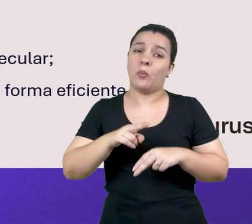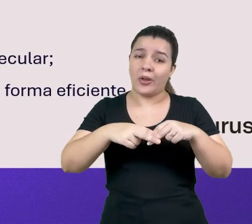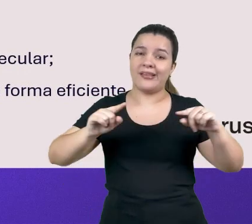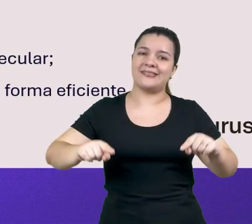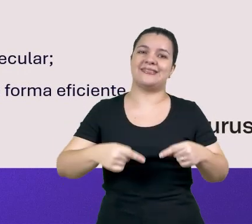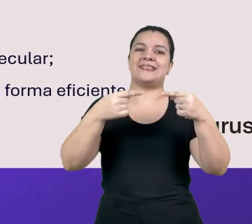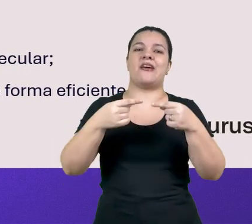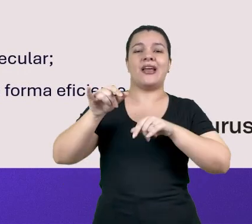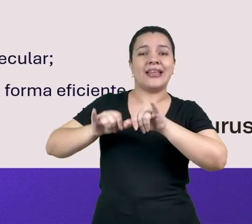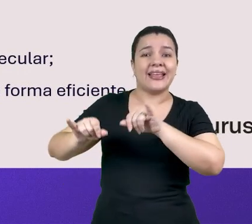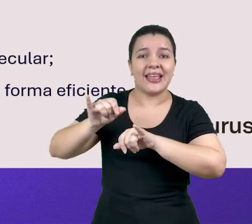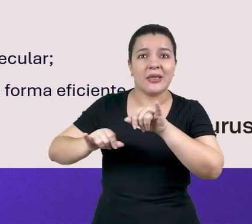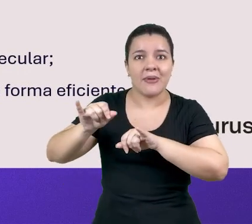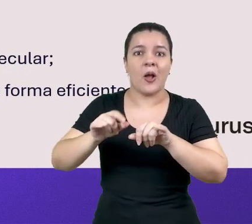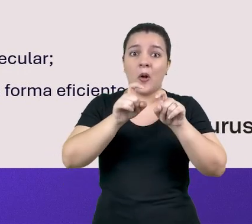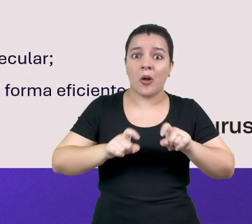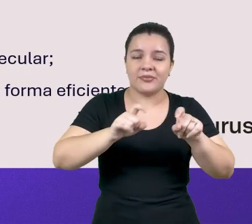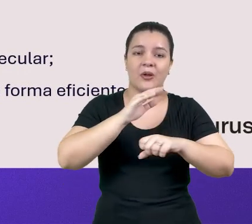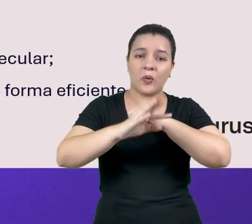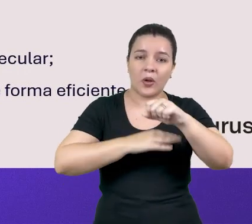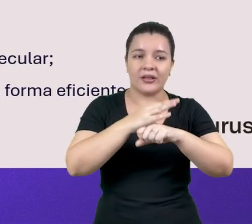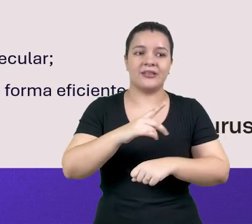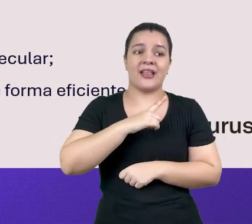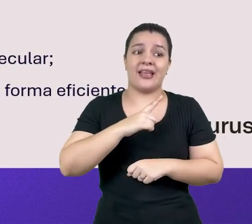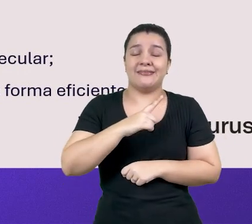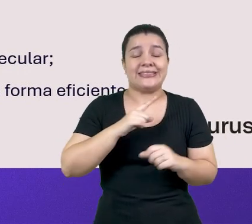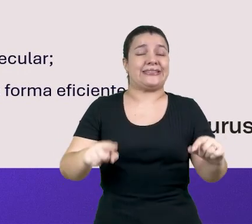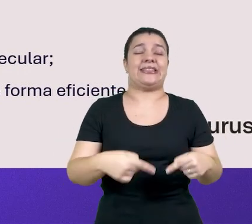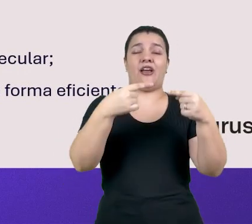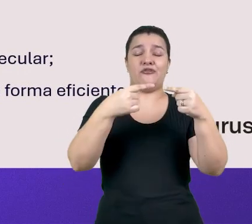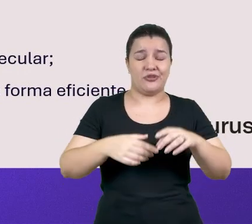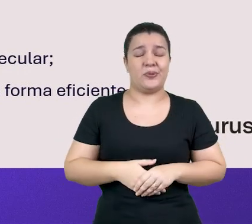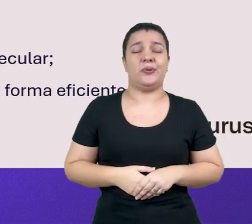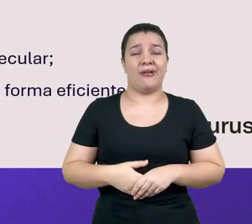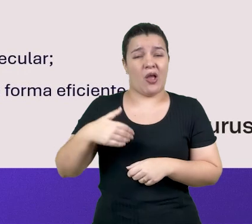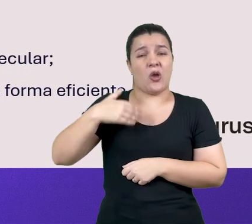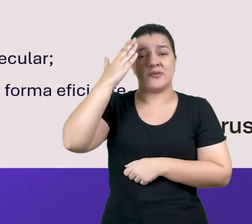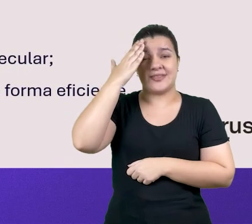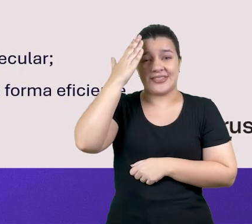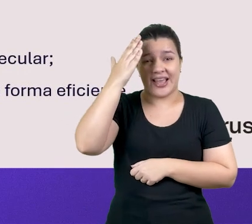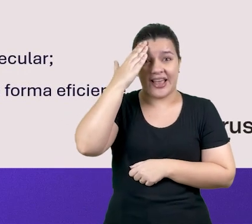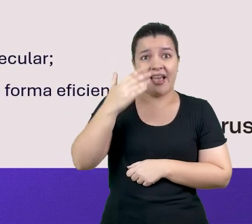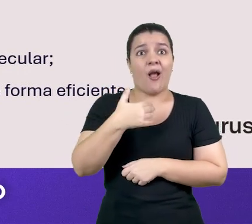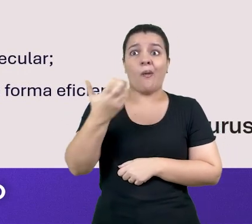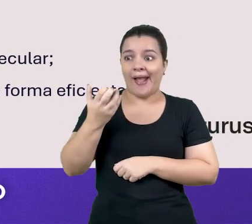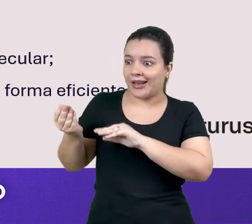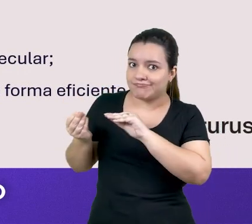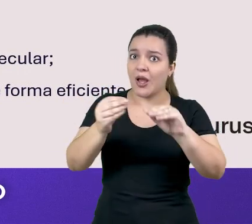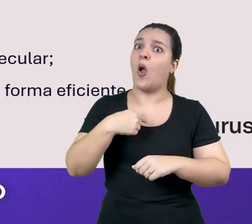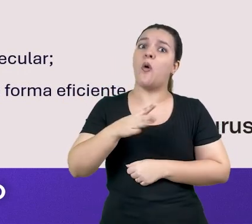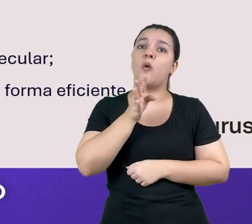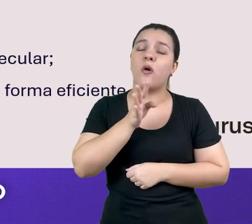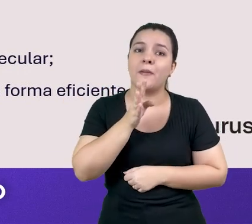o desafio na química computacional quântica. Na verdade, você tem dois desafios. Primeiro como é que eu sei quais são os efeitos que eu quero